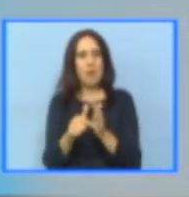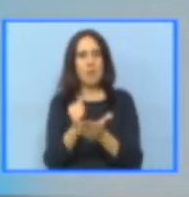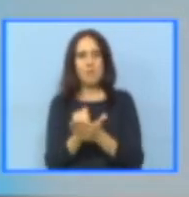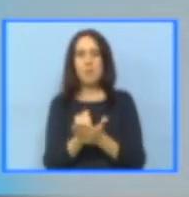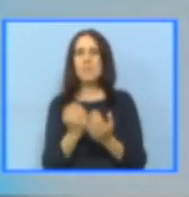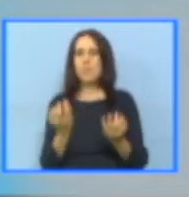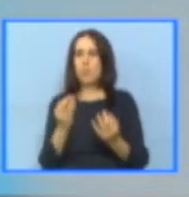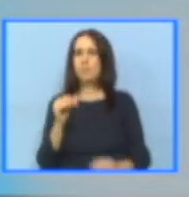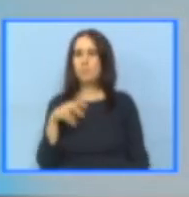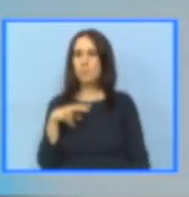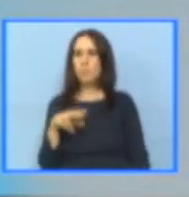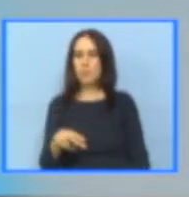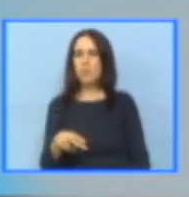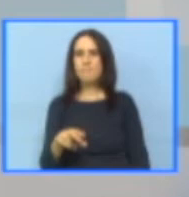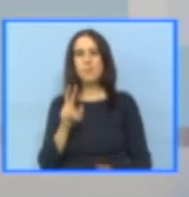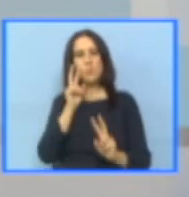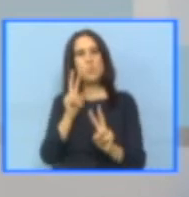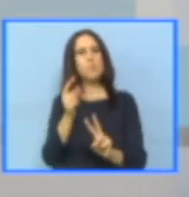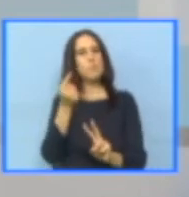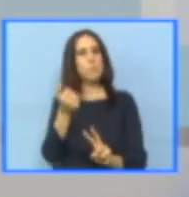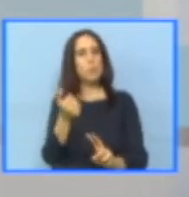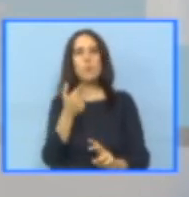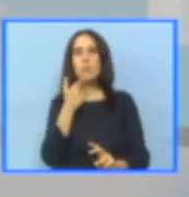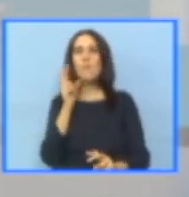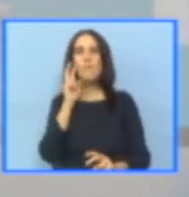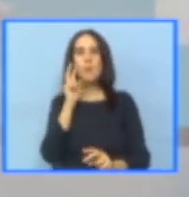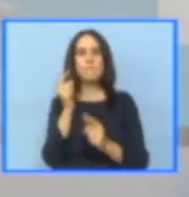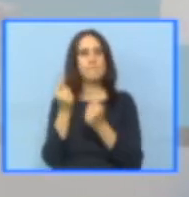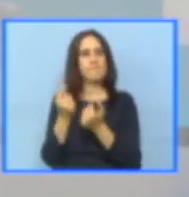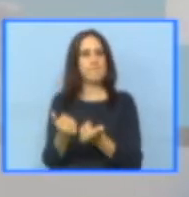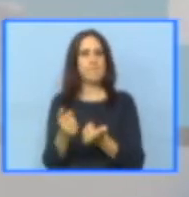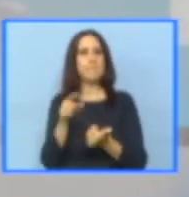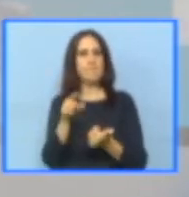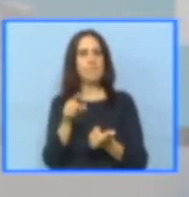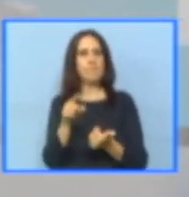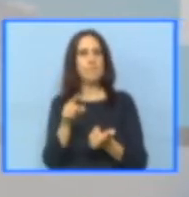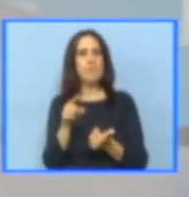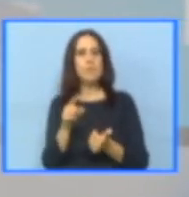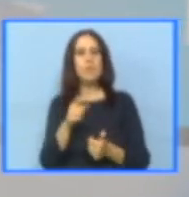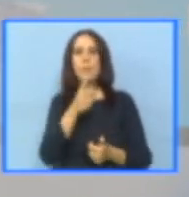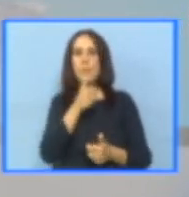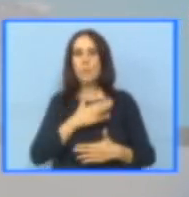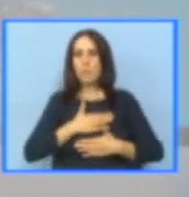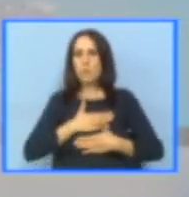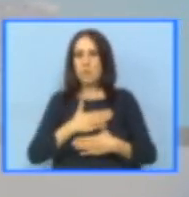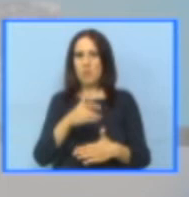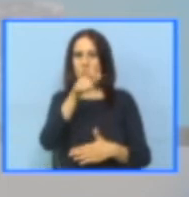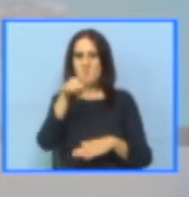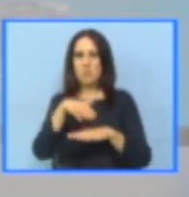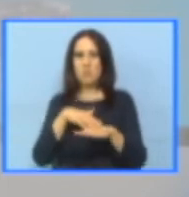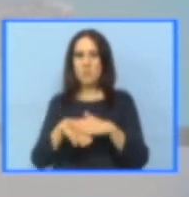em Portugal ainda é muito pouco reconhecido e diria mesmo valorizado o voluntariado que é